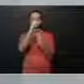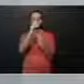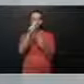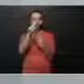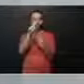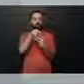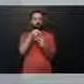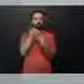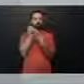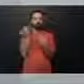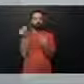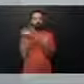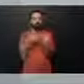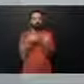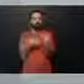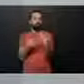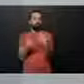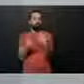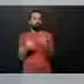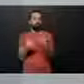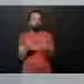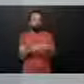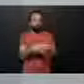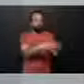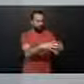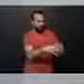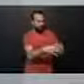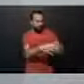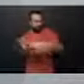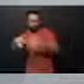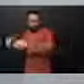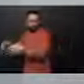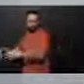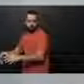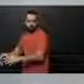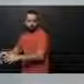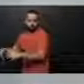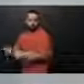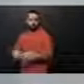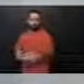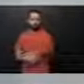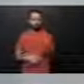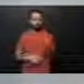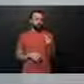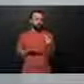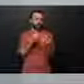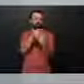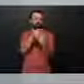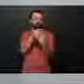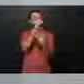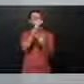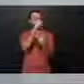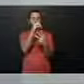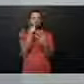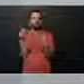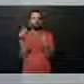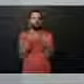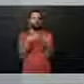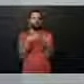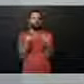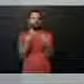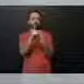13. Então, tiro a unidade de milhar e precisaria de 13 placas da